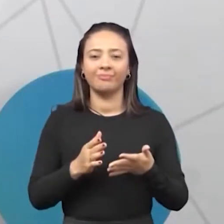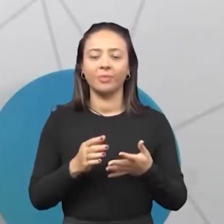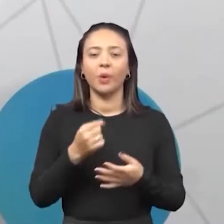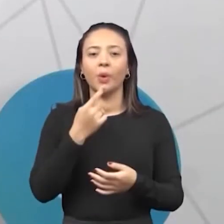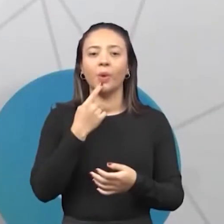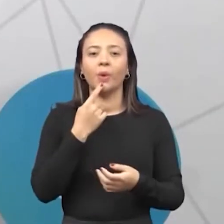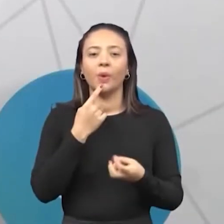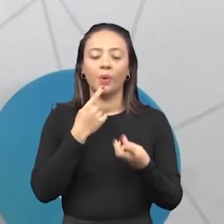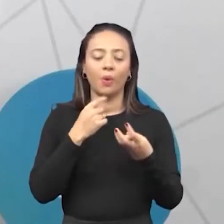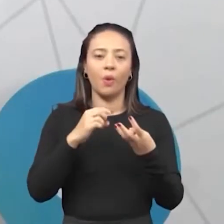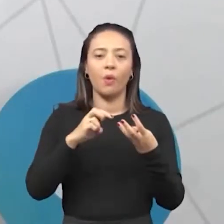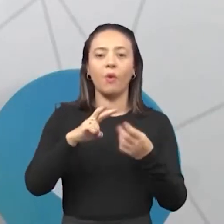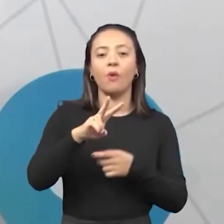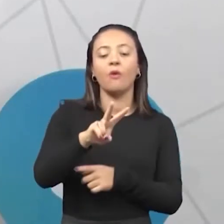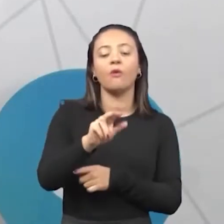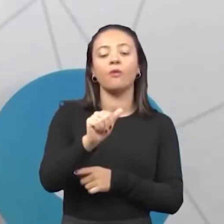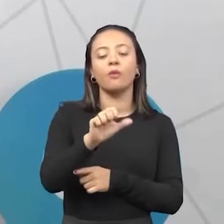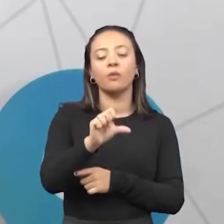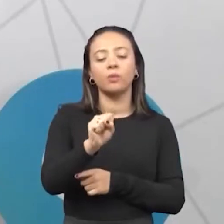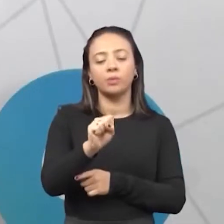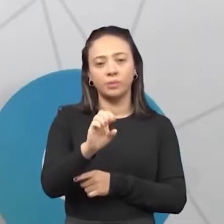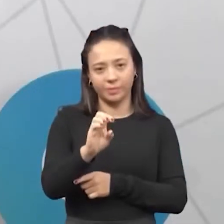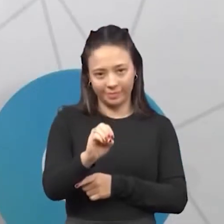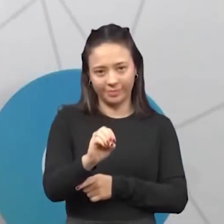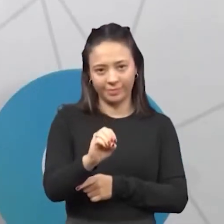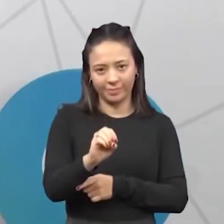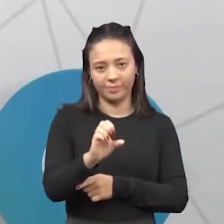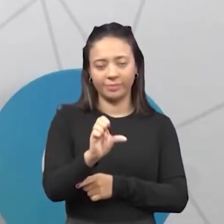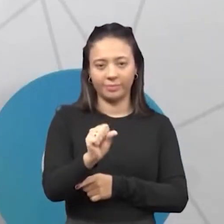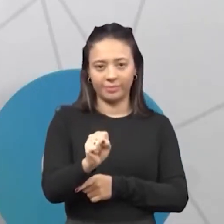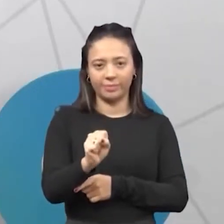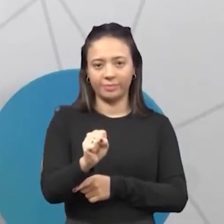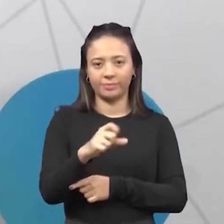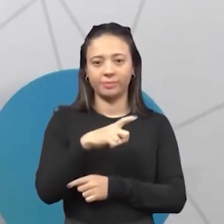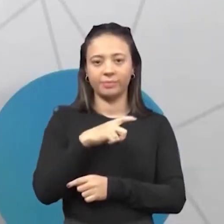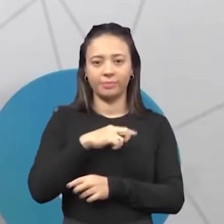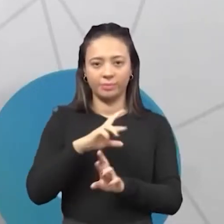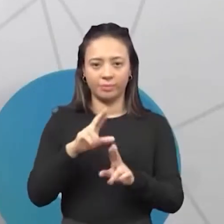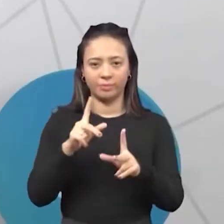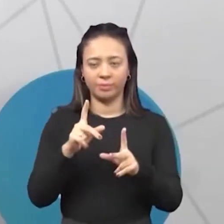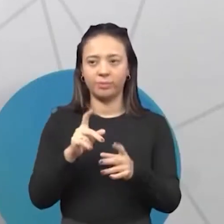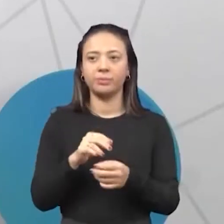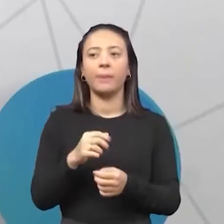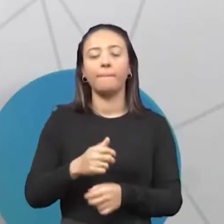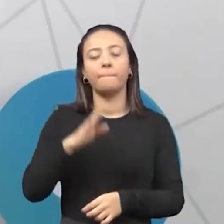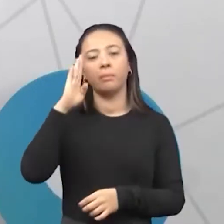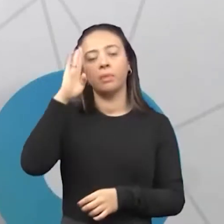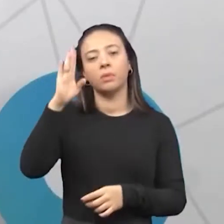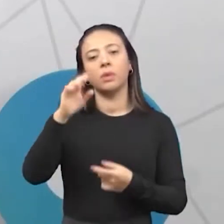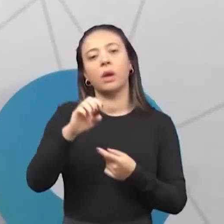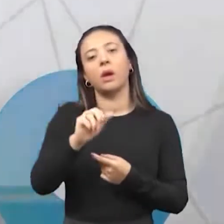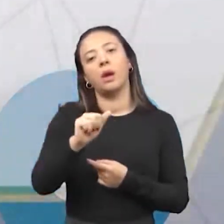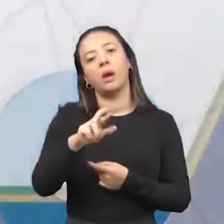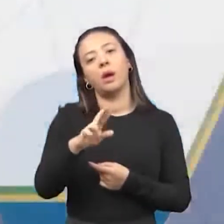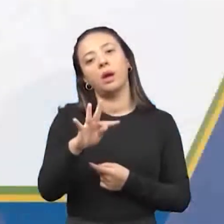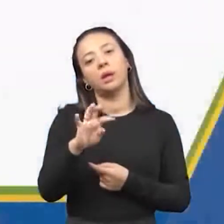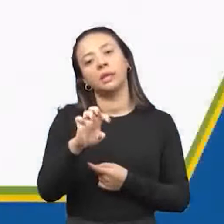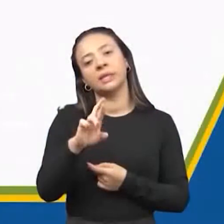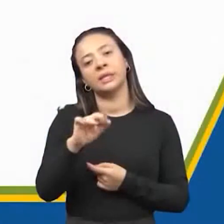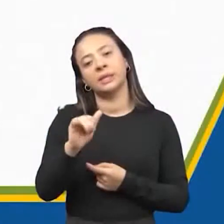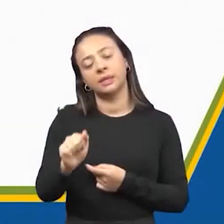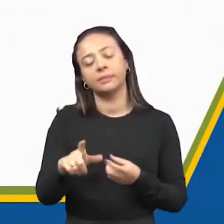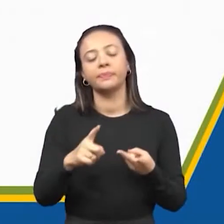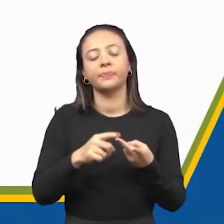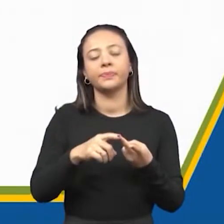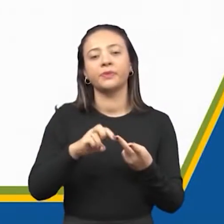Os vasos sanguíneos, eles também podem ser diferenciados, principalmente as artérias e as veias, com relação à